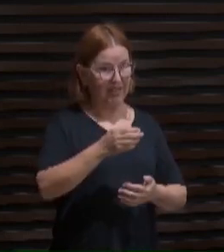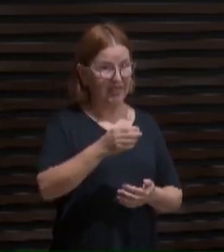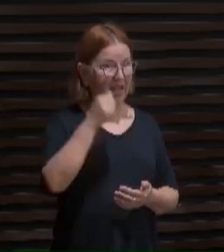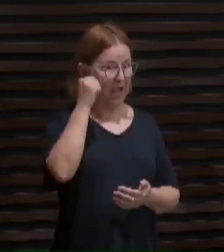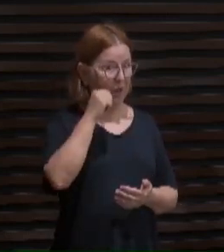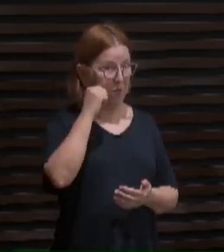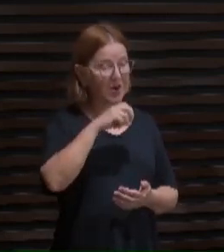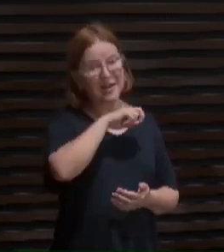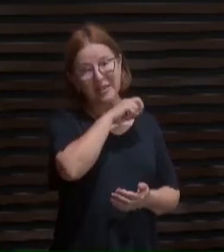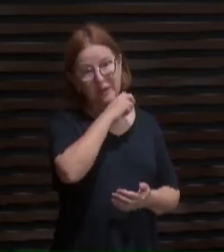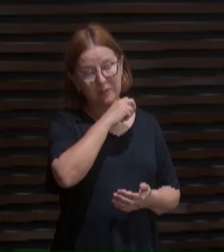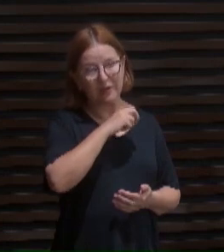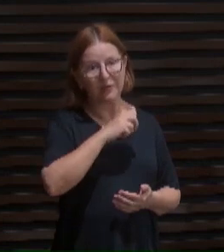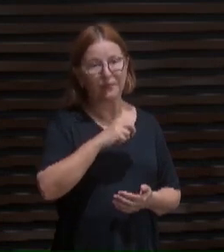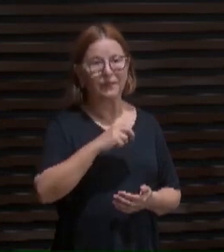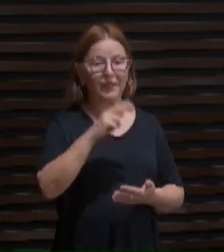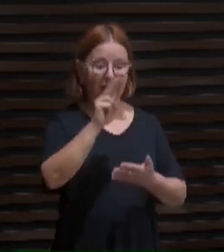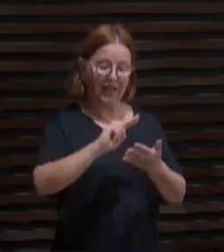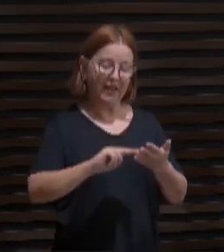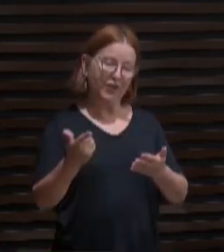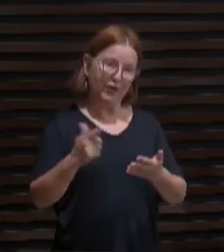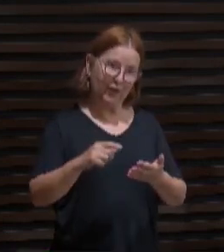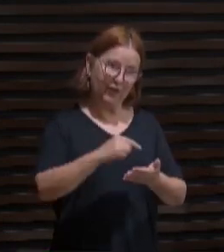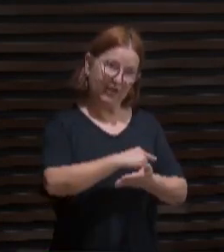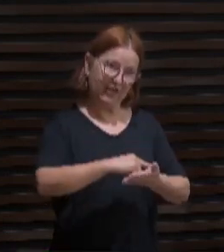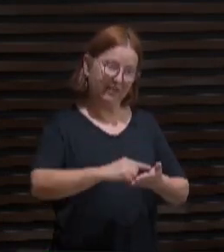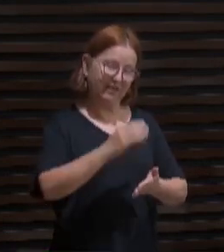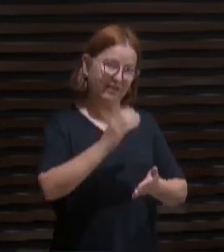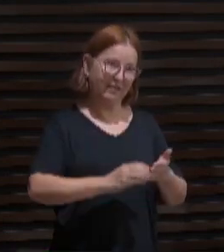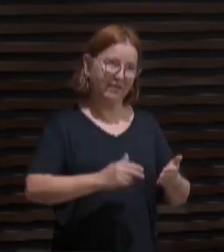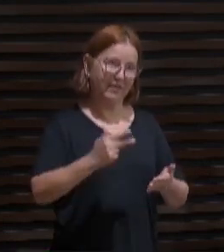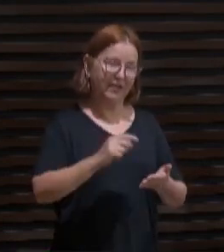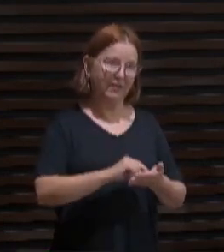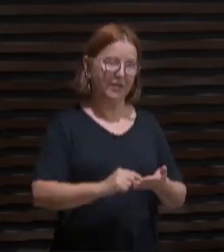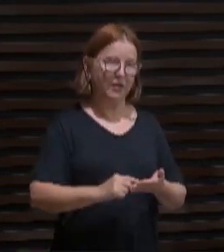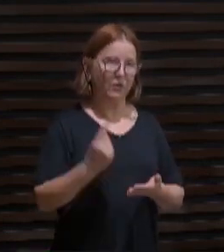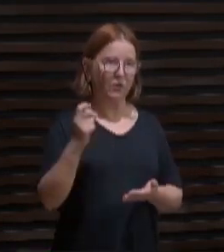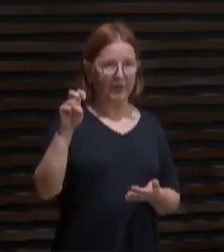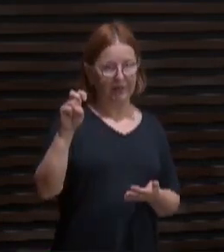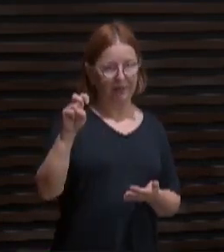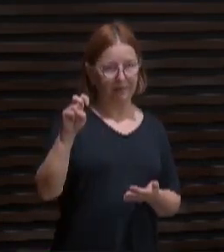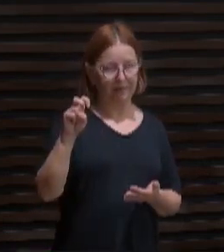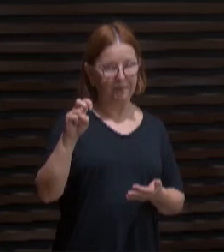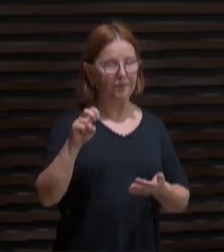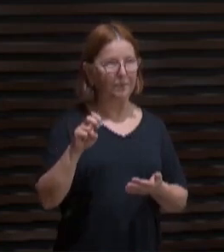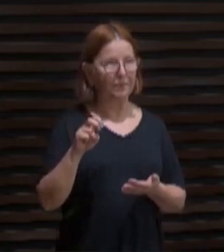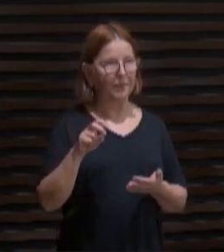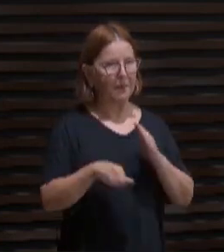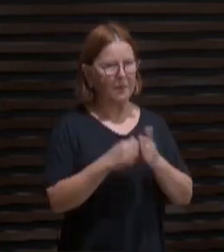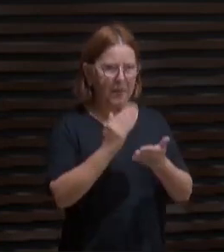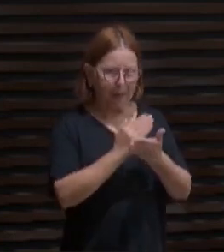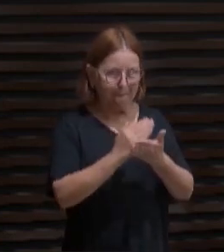aqui e vamos dar uma olhada de novo em Gênesis 3:15, principalmente a primeira parte do versículo, depois nós